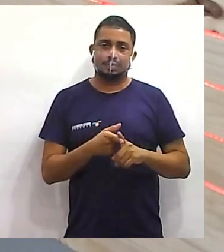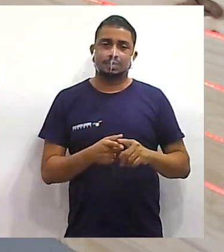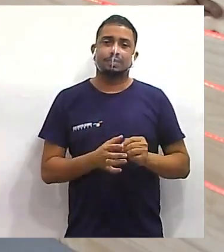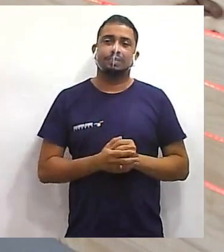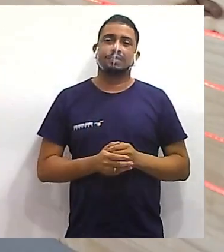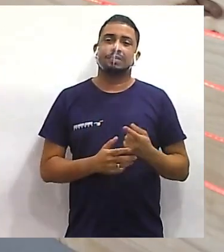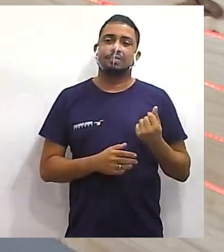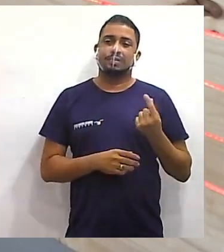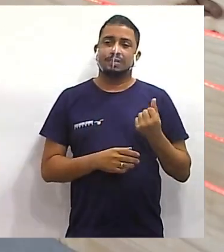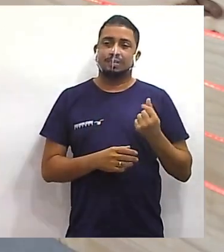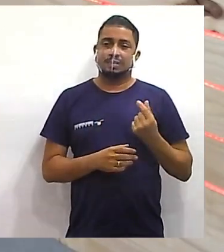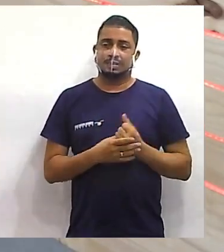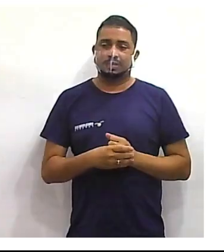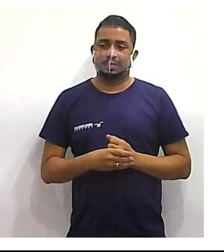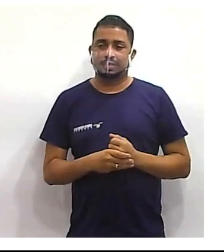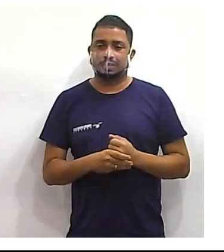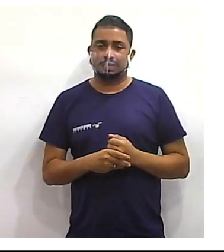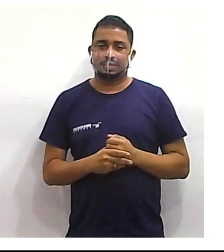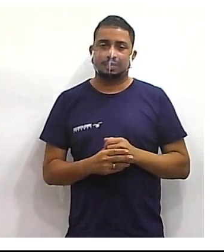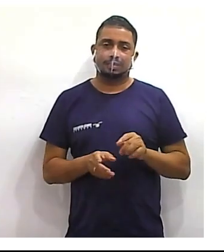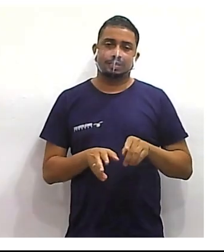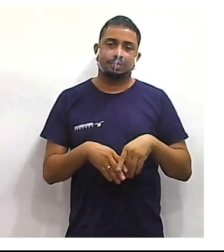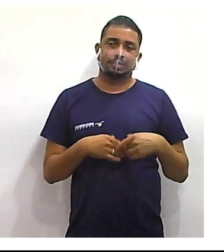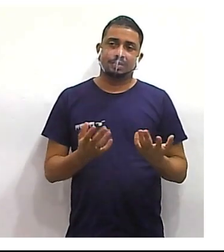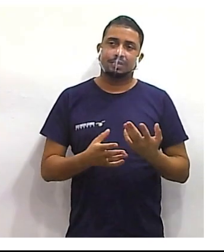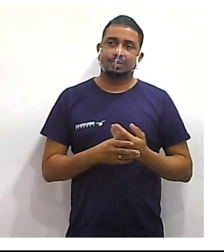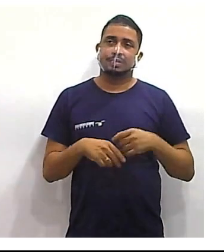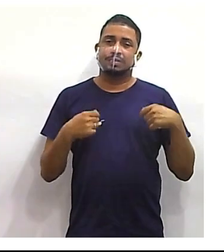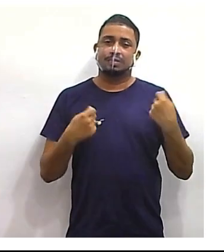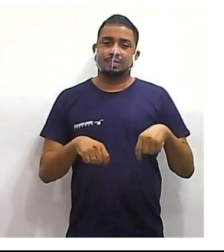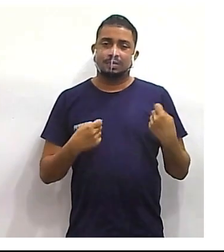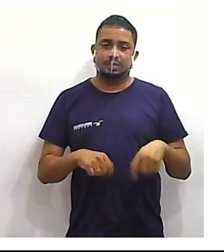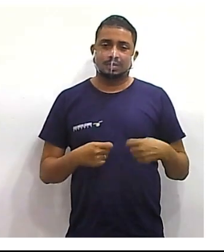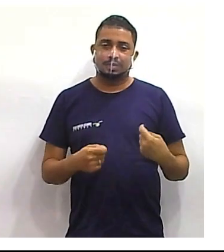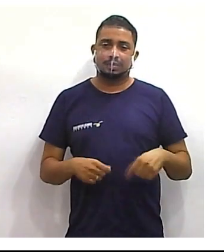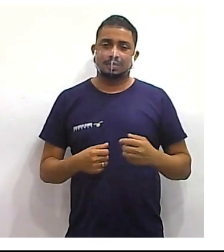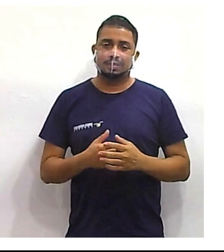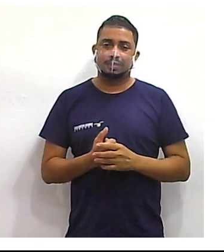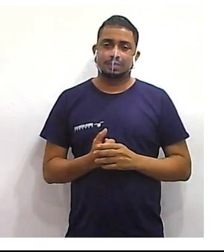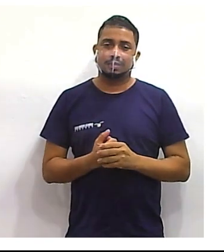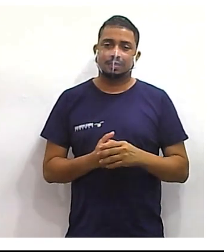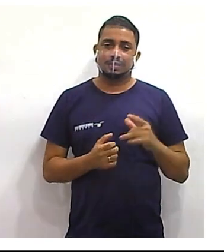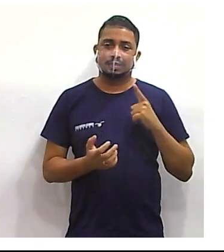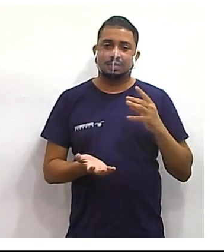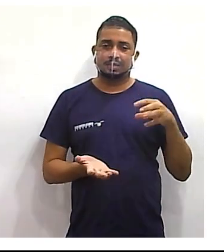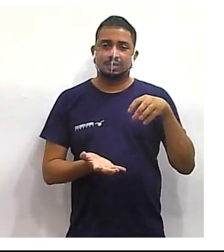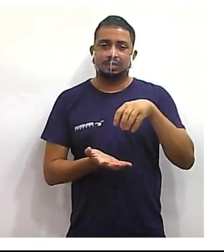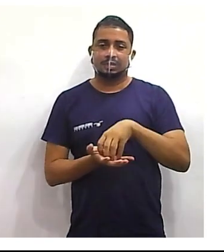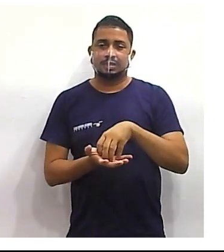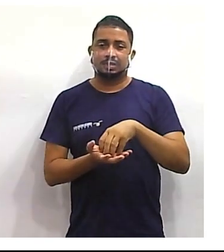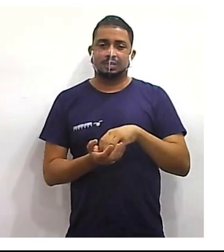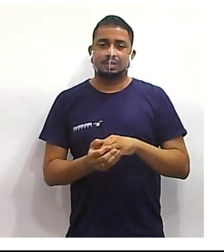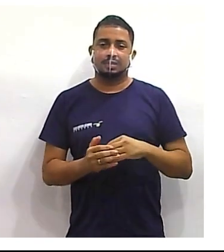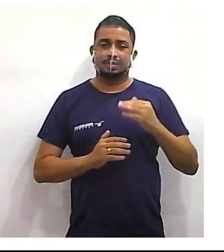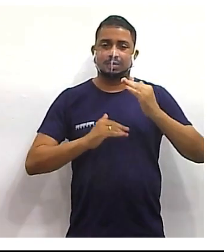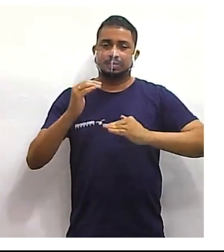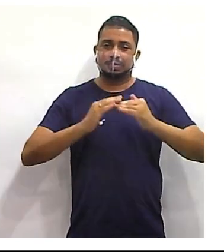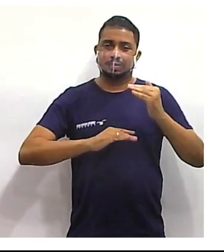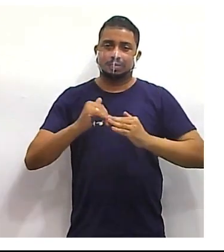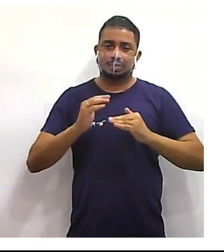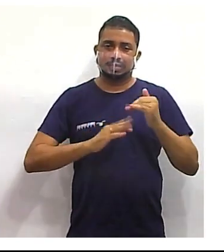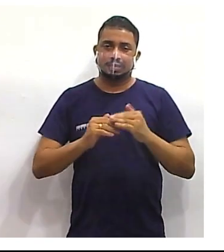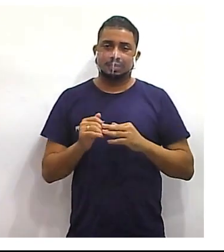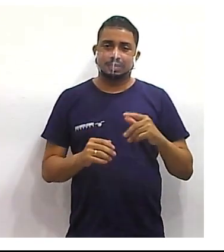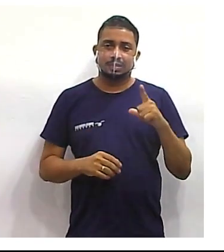financeiro, que é descentralizado. Então, não precisa ser algo que está centralizado só nas mãos de um profissional, né? A gente